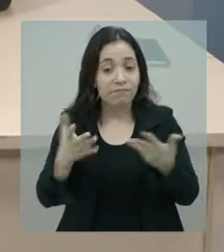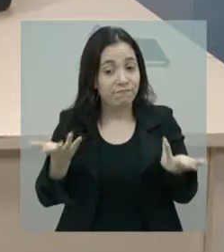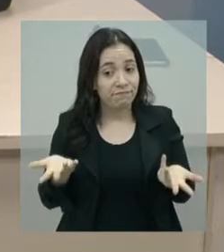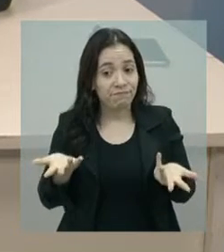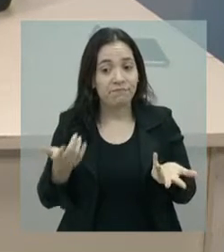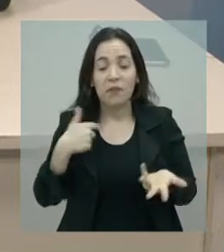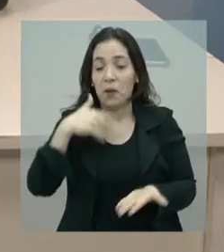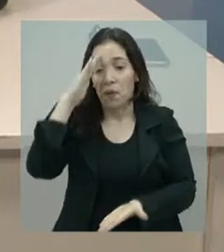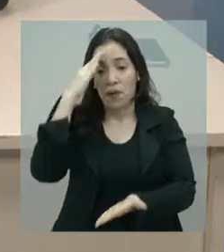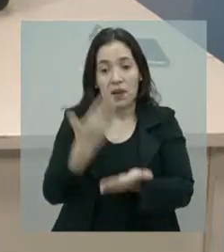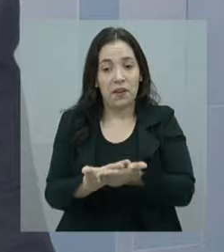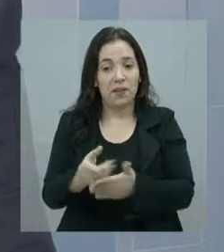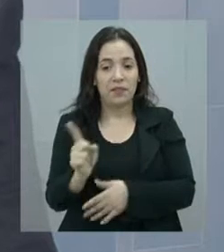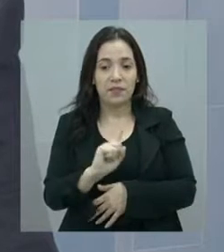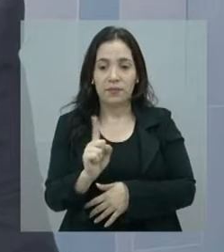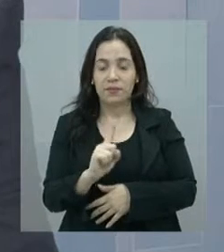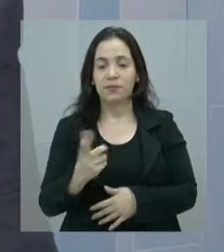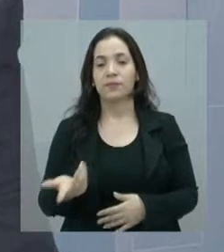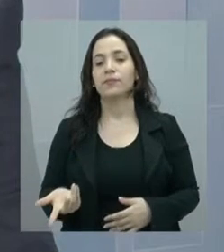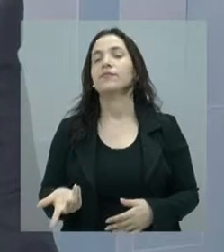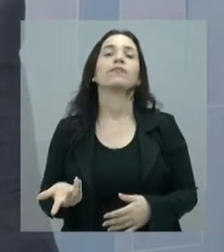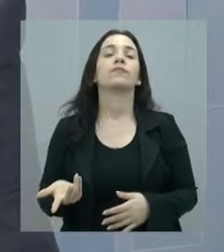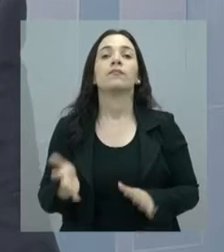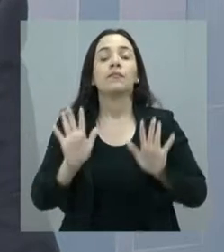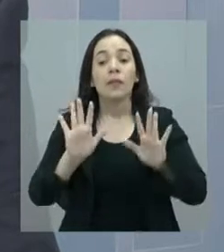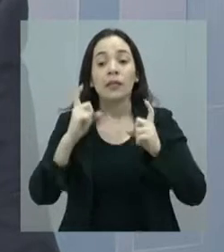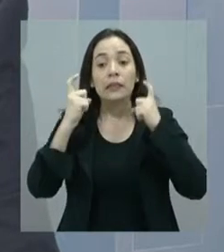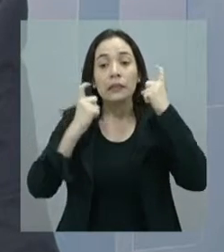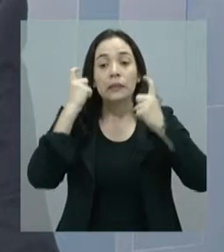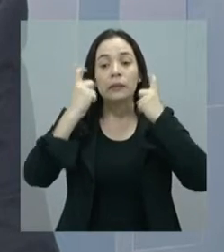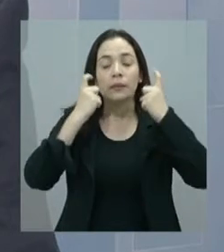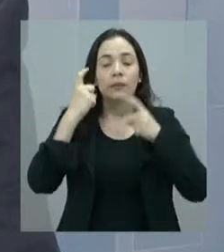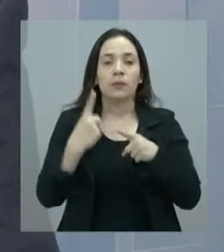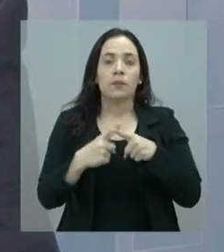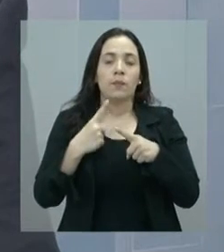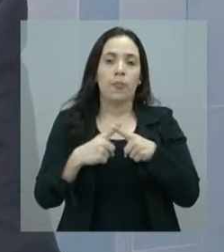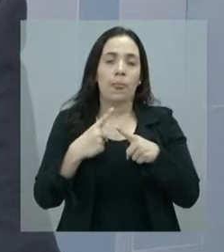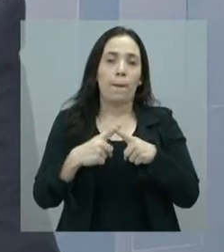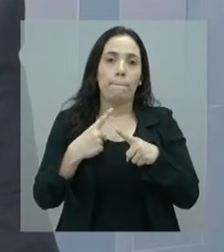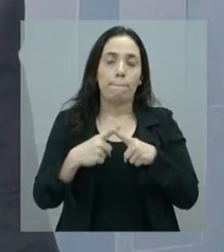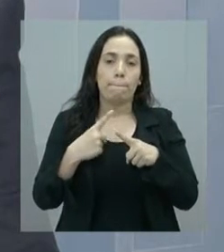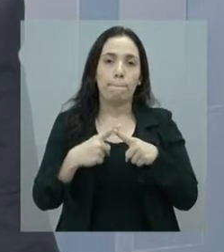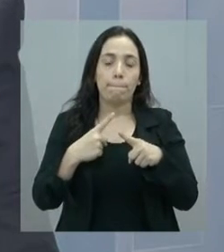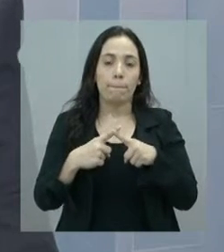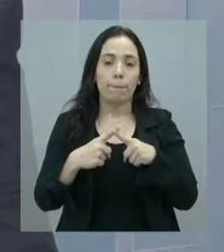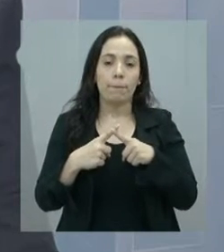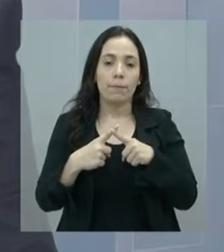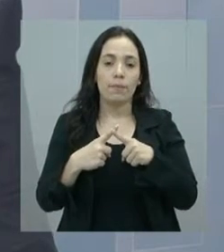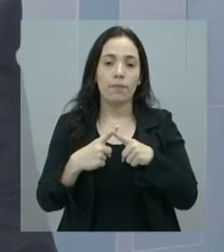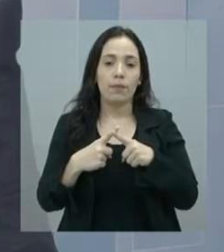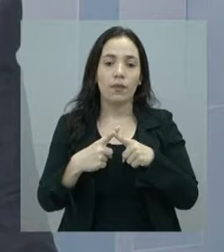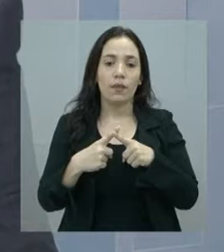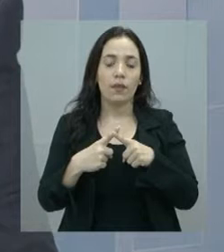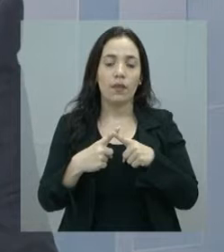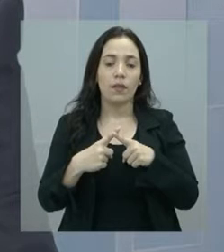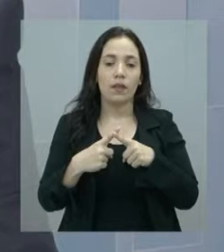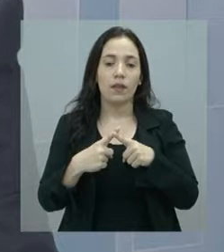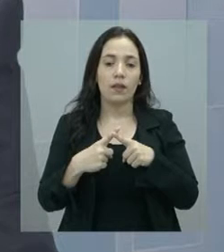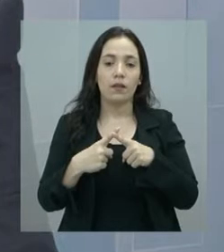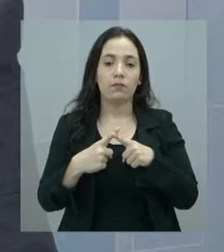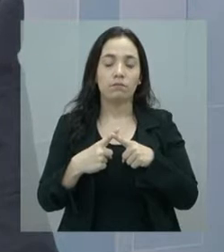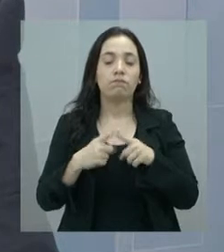eu acredito que não. Parece até uma coisa hilária, mas nos preocupa, porque já houve algumas decisões